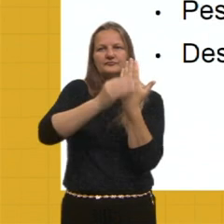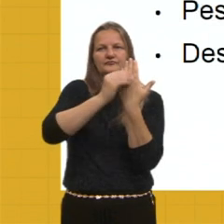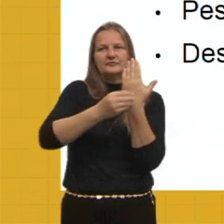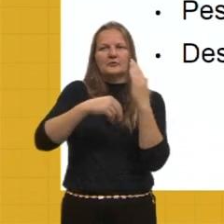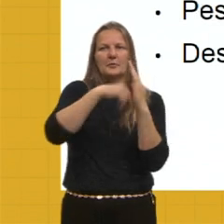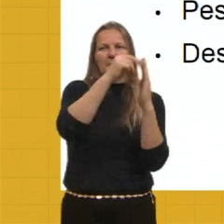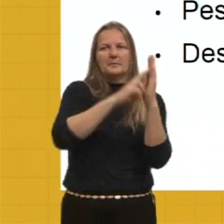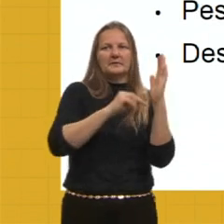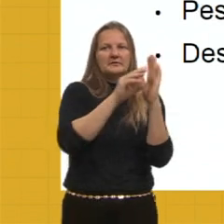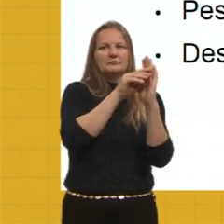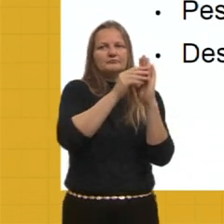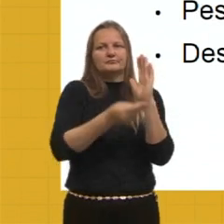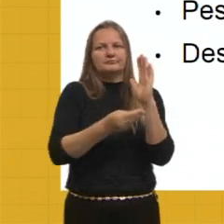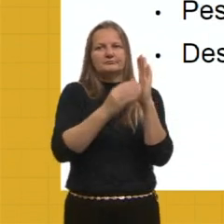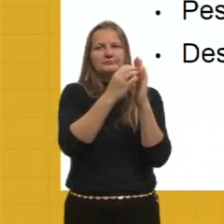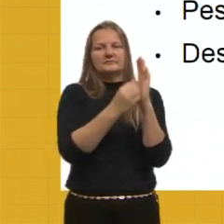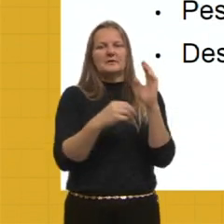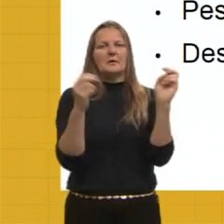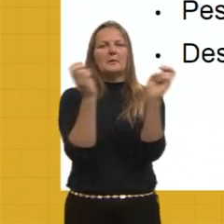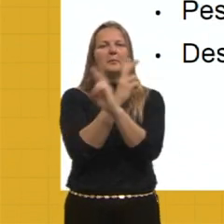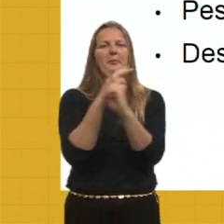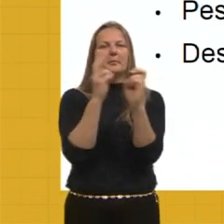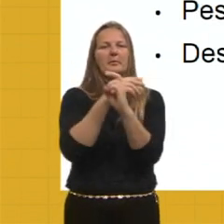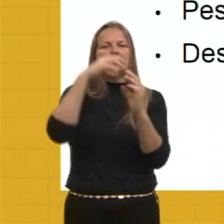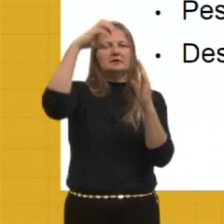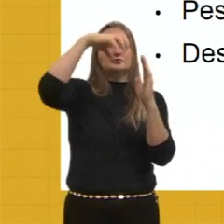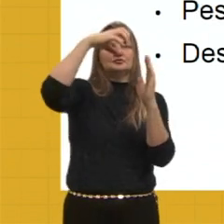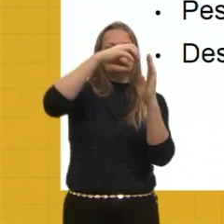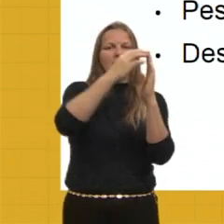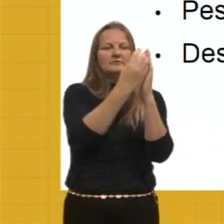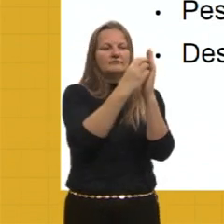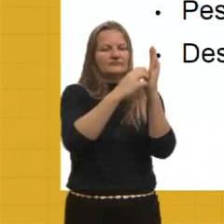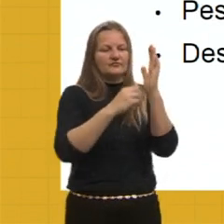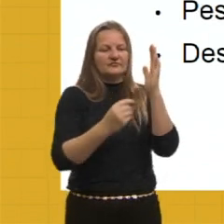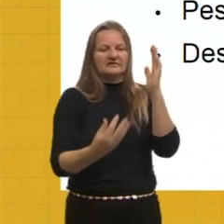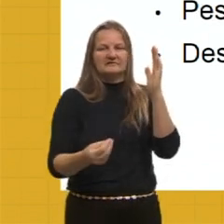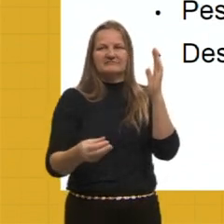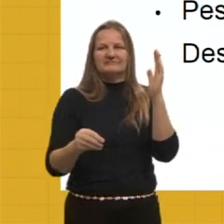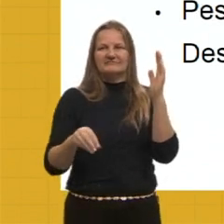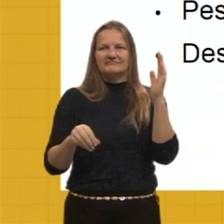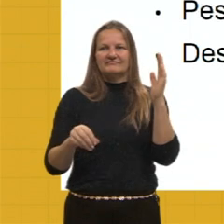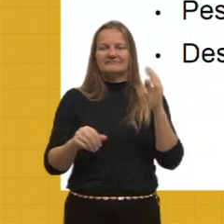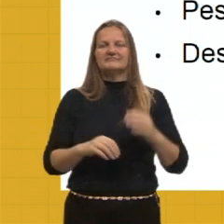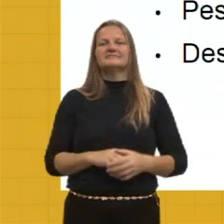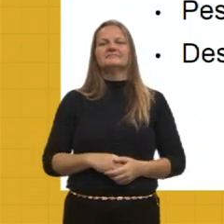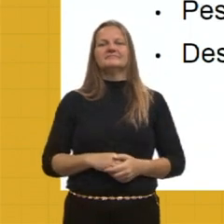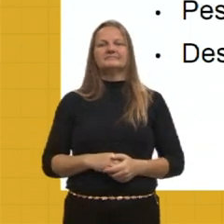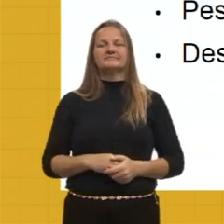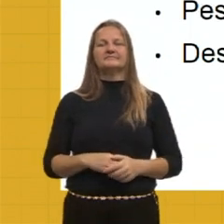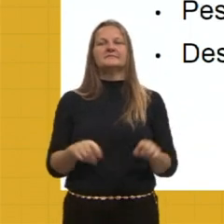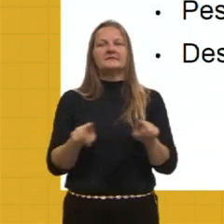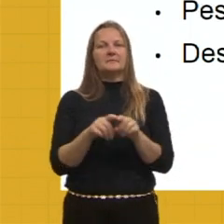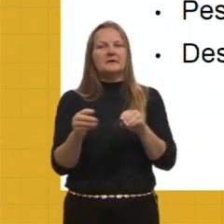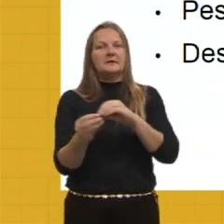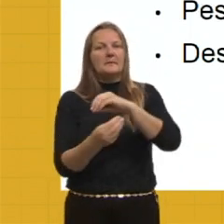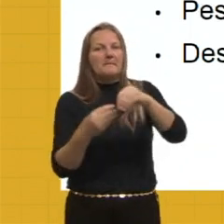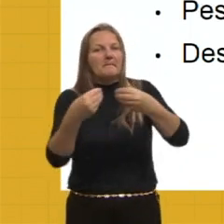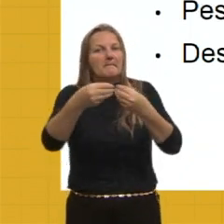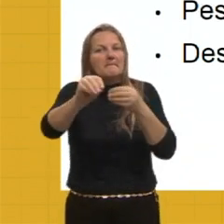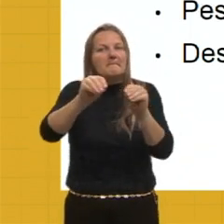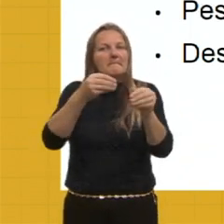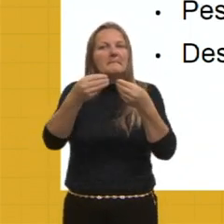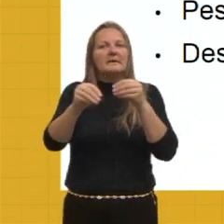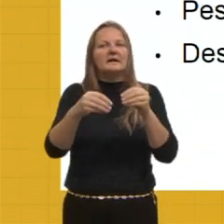ação da chuva do vento vai descamando e também os microplásticos que compõem a tinta né